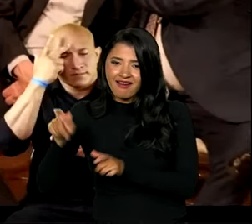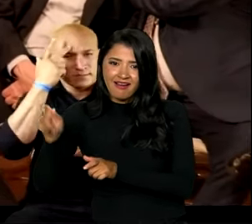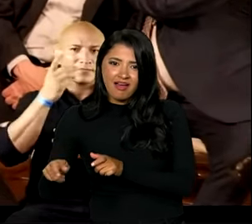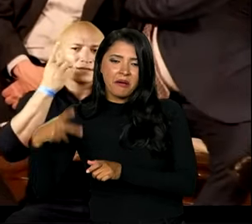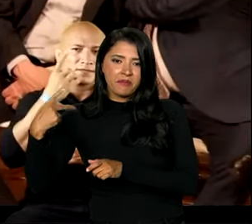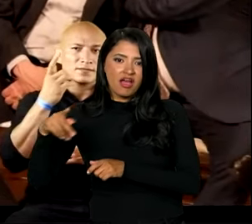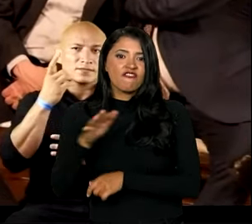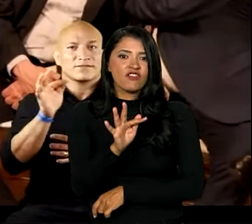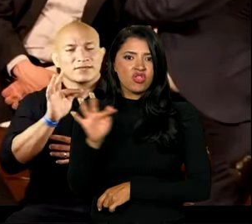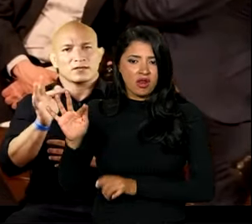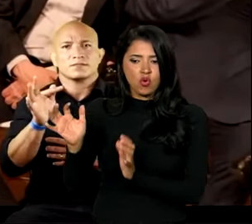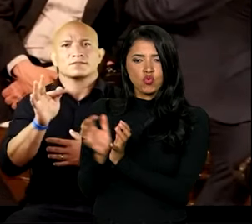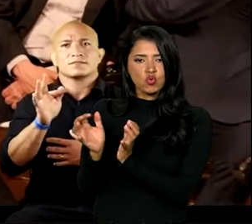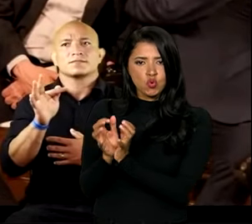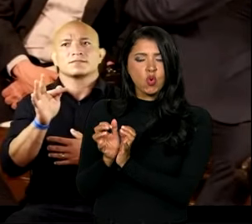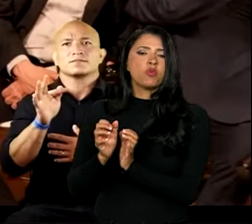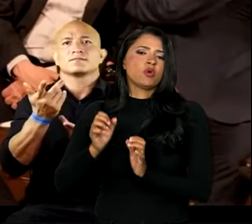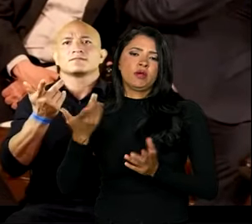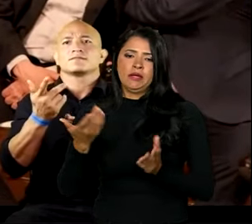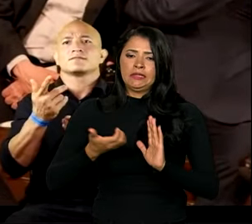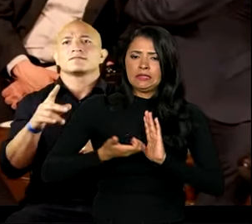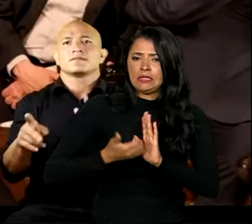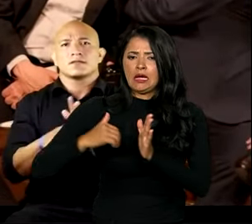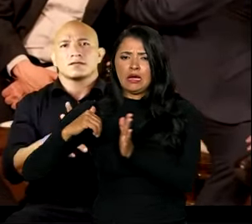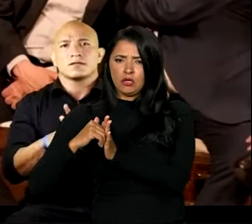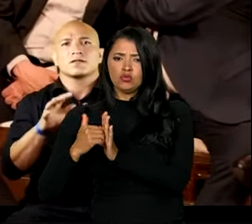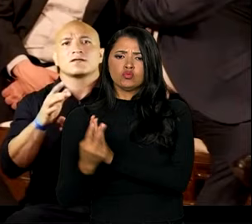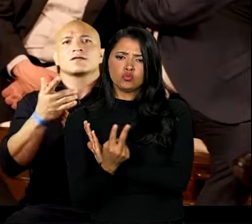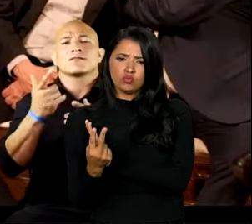bancada federal, no Senado, na Câmara,